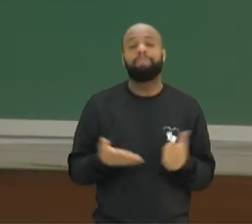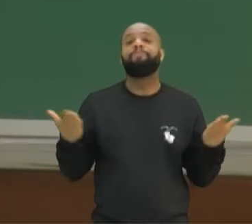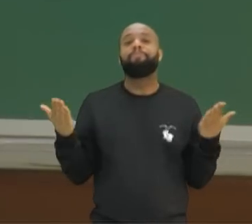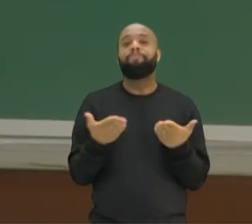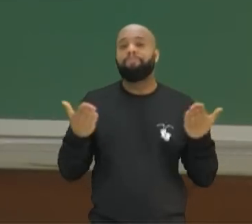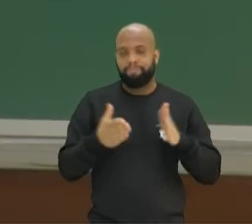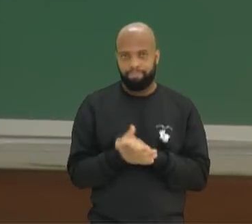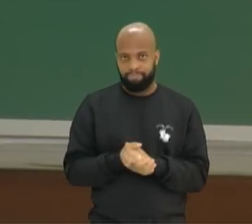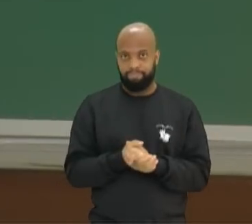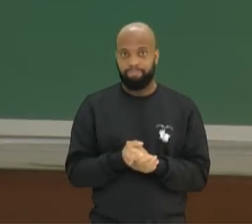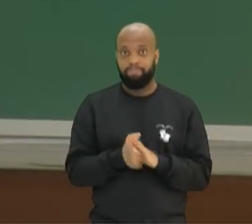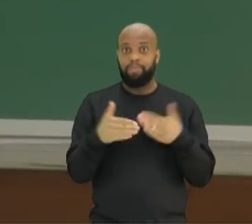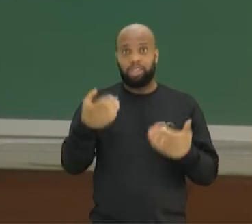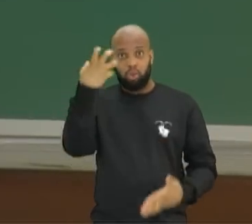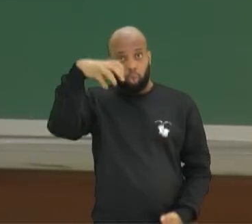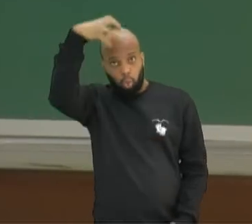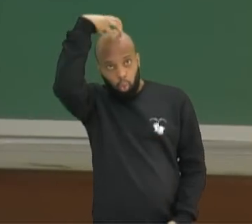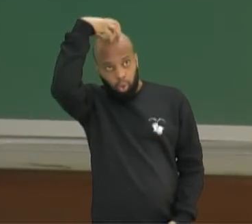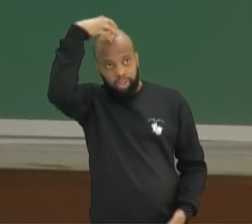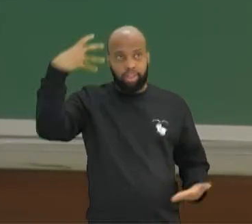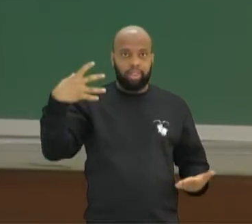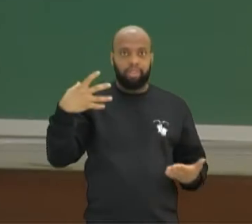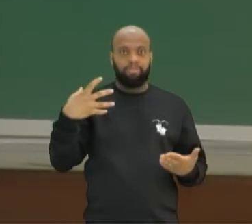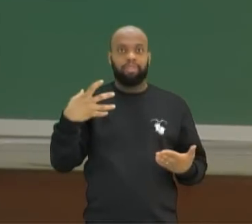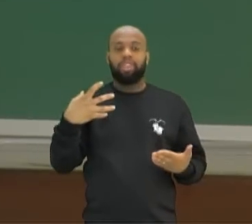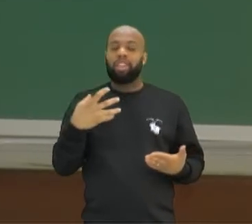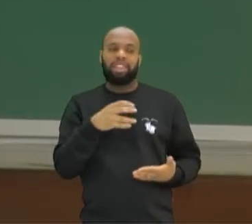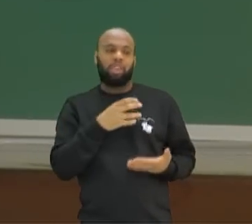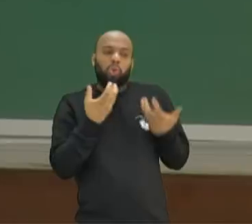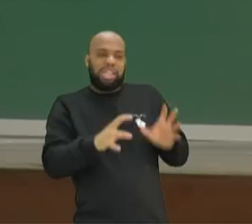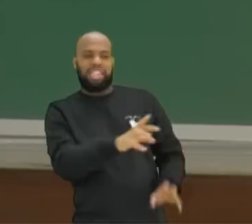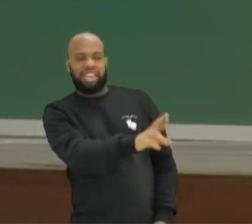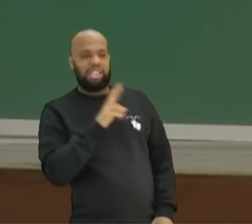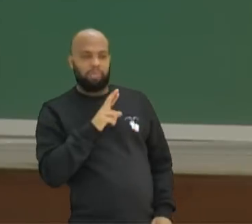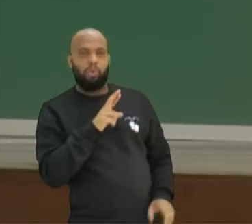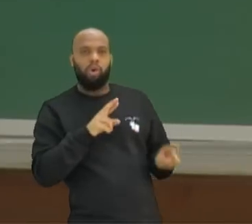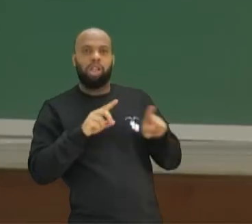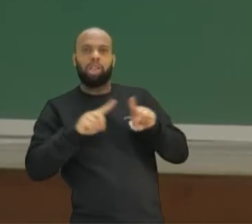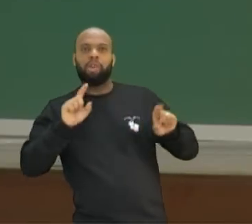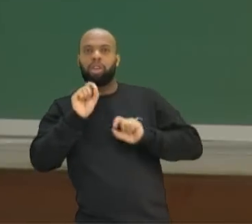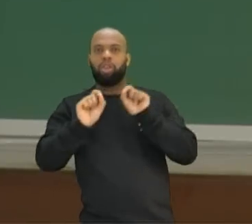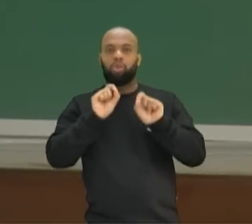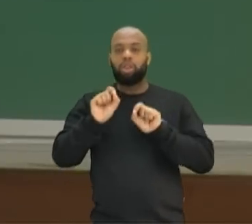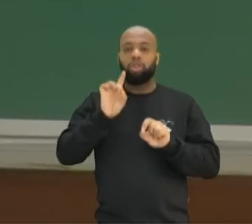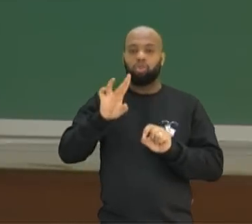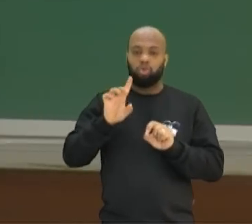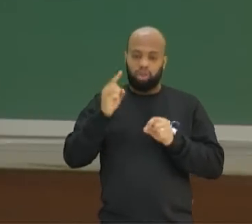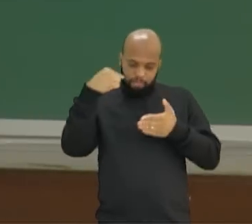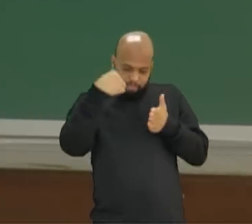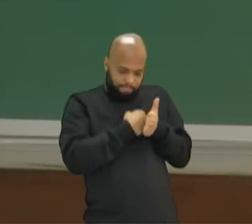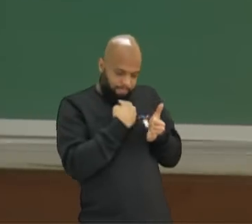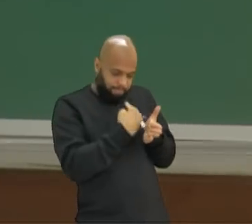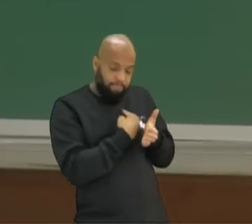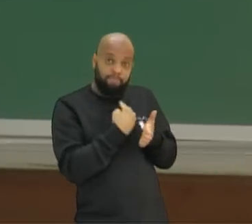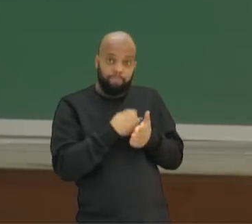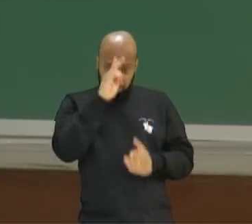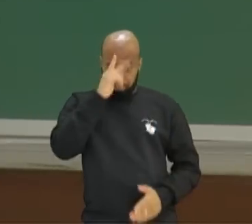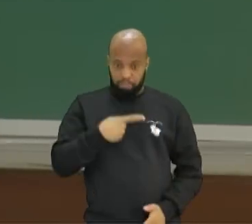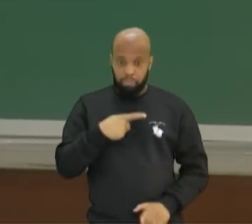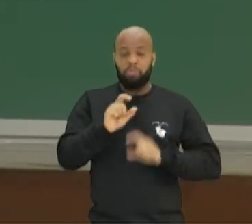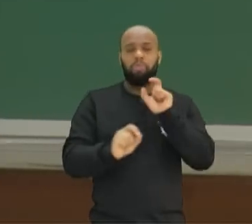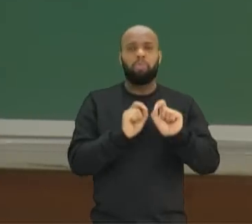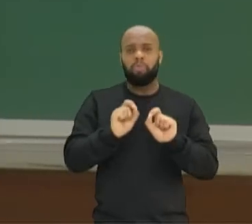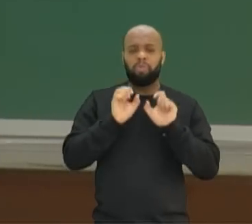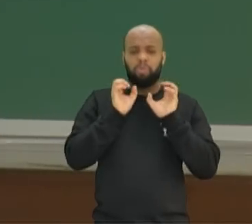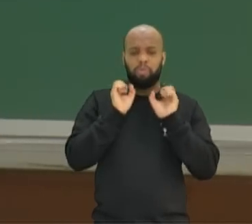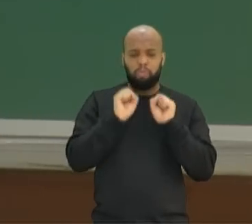agora? Claro que o rei não esperava uma resposta. Ele estava só se perguntando. Então, o que isso